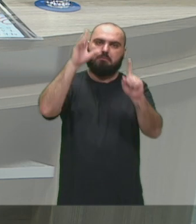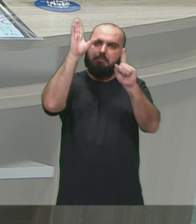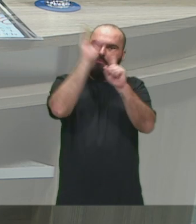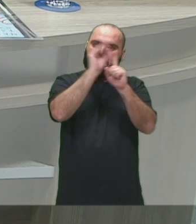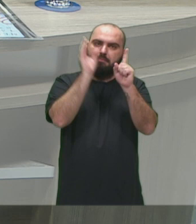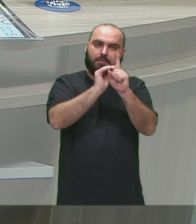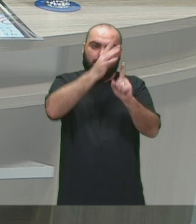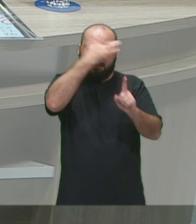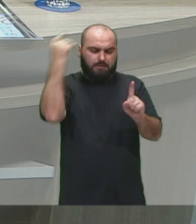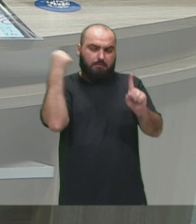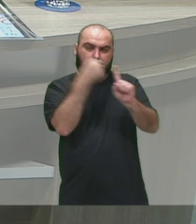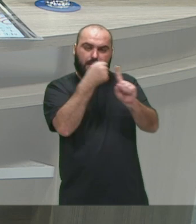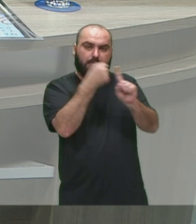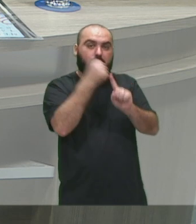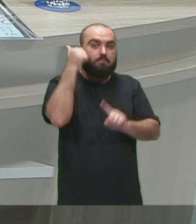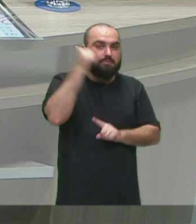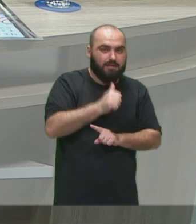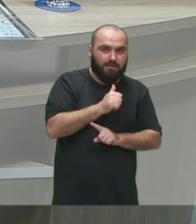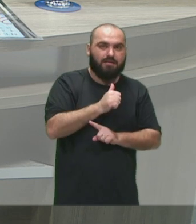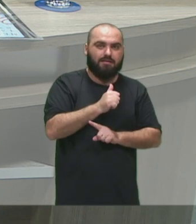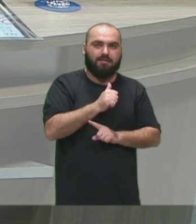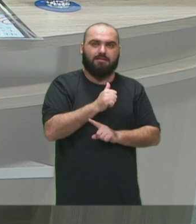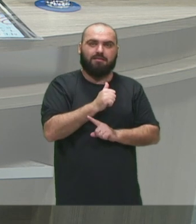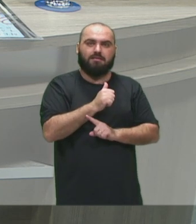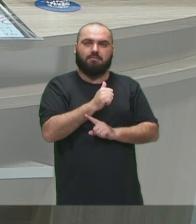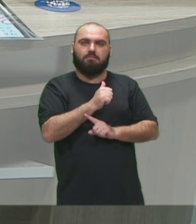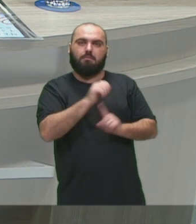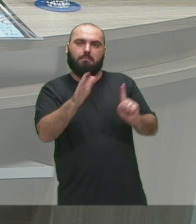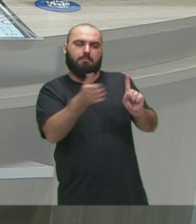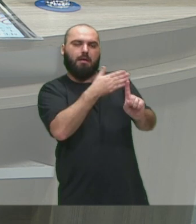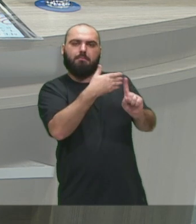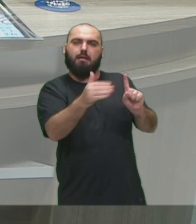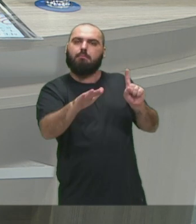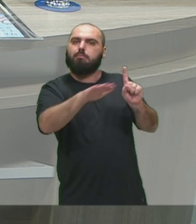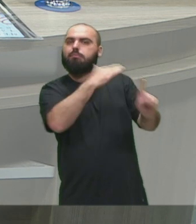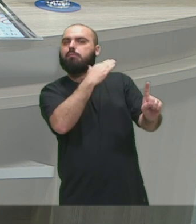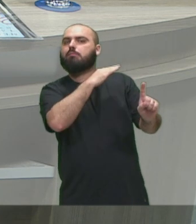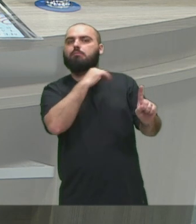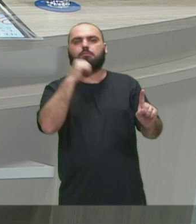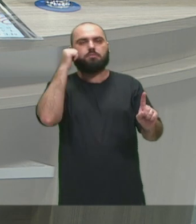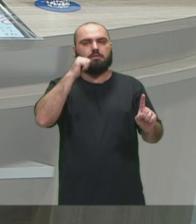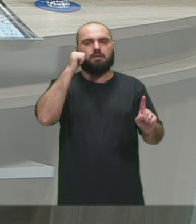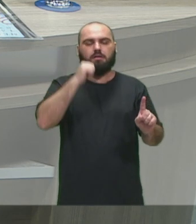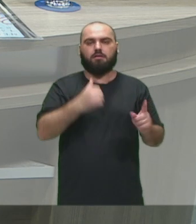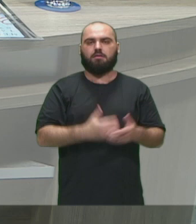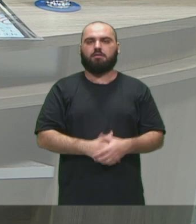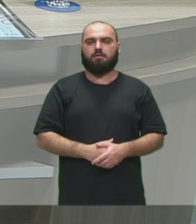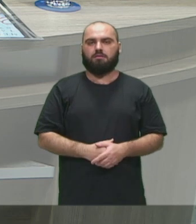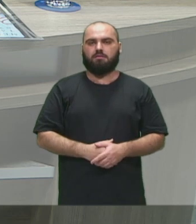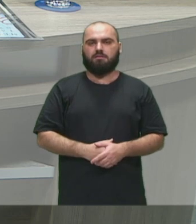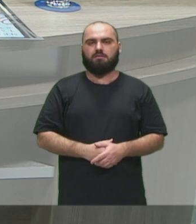batem em mulher também e chegam a matar, né? Suas companheiras,